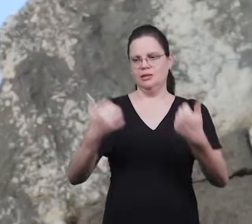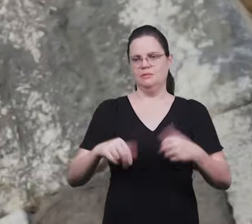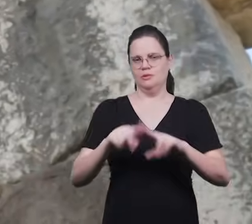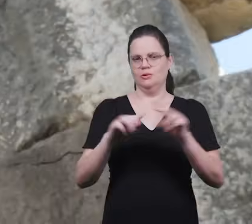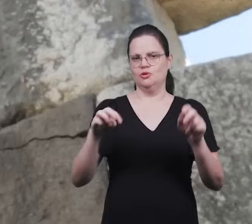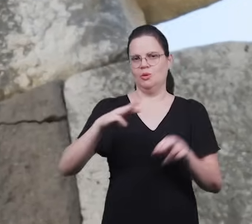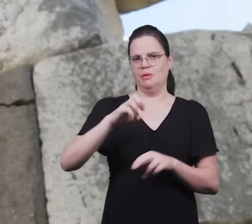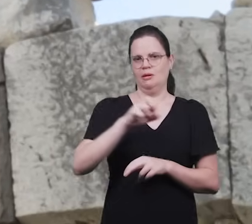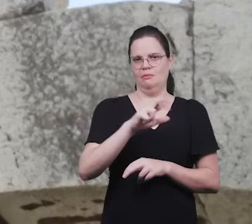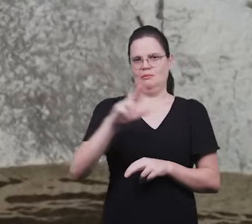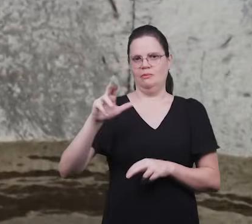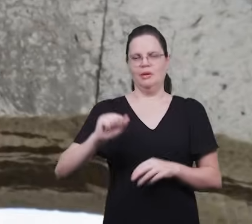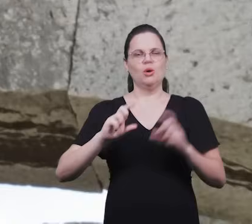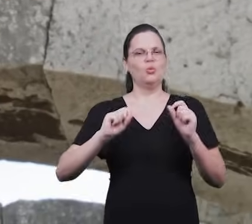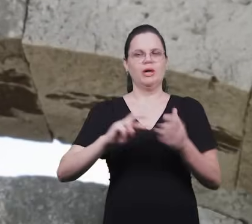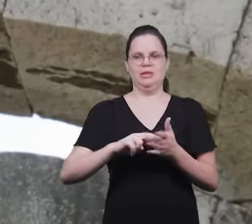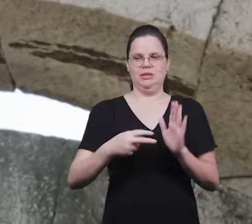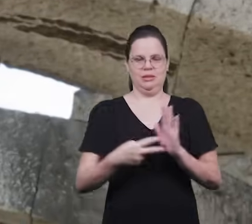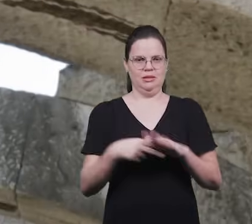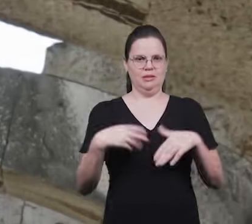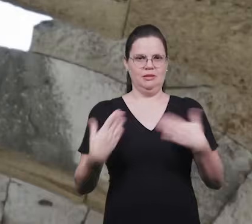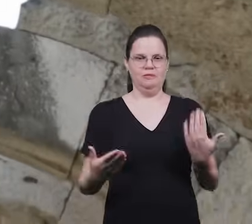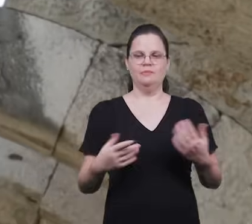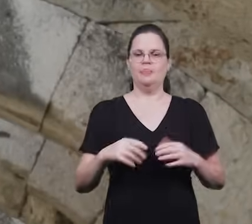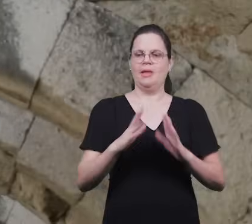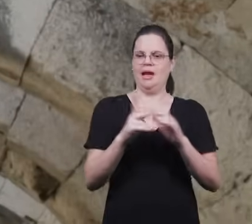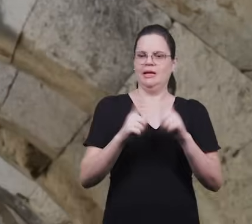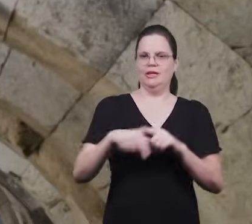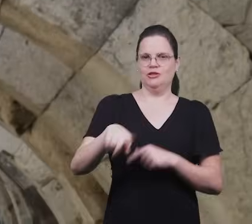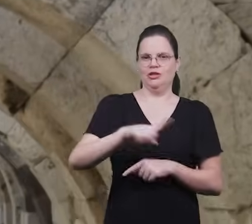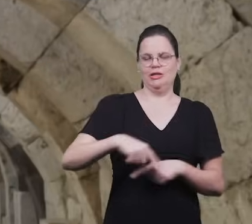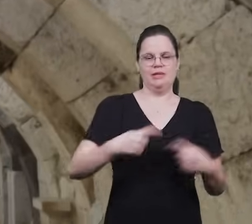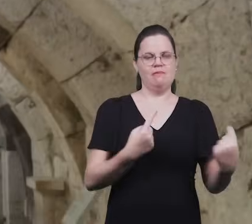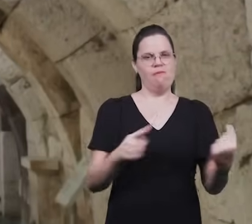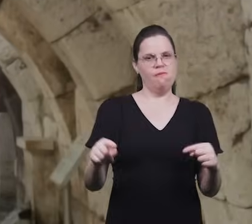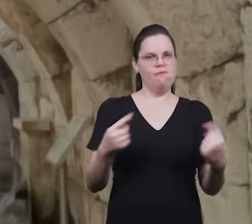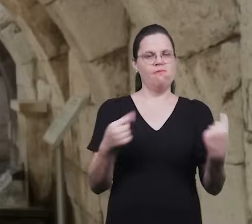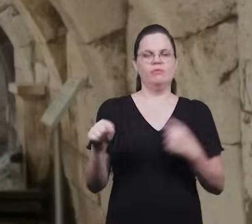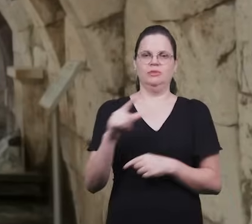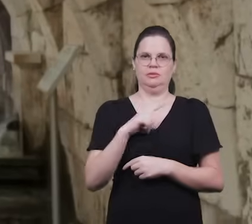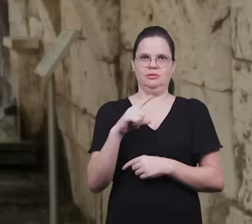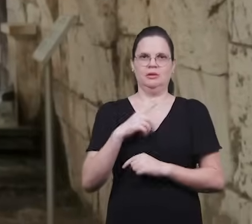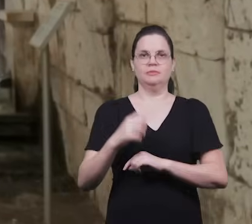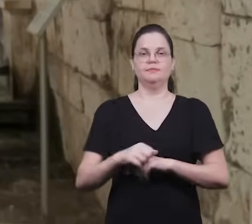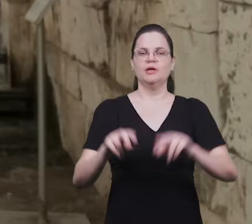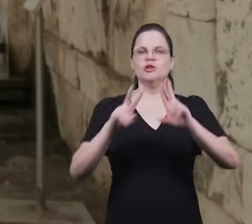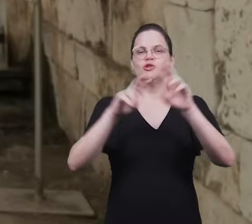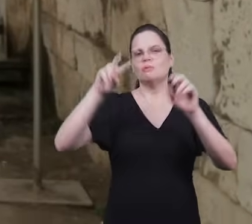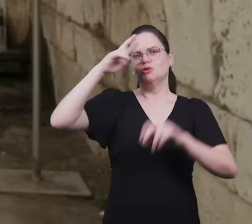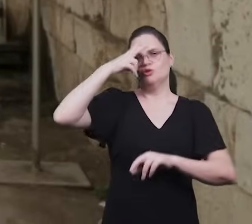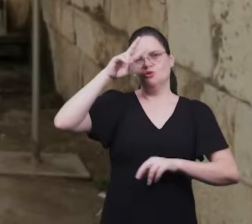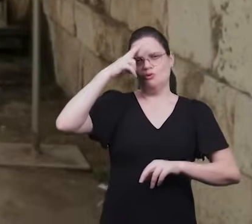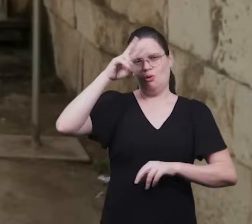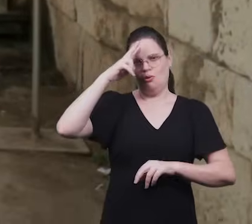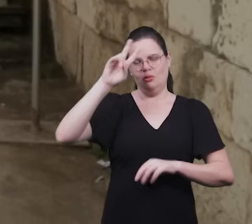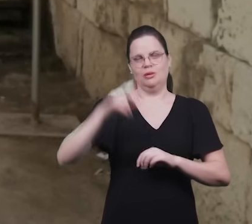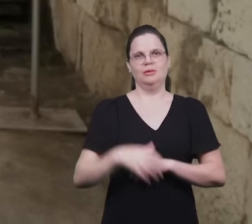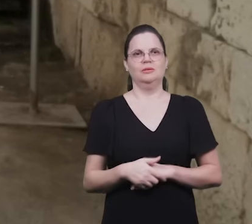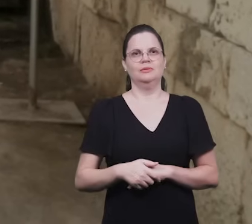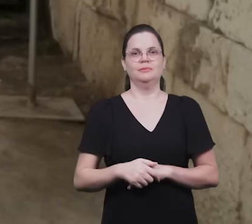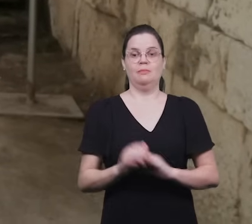mirra, né? O simbolismo, a igreja das perseguições. E do ponto de vista histórico, inclusive,